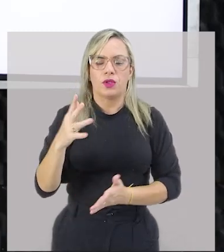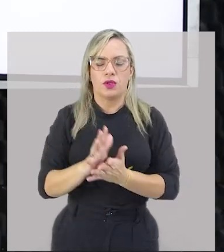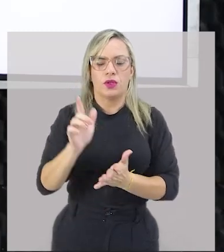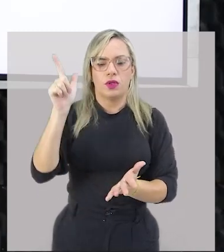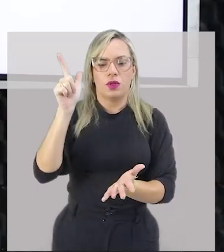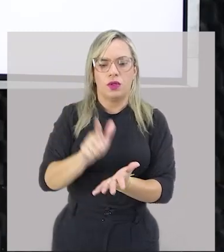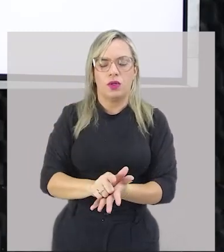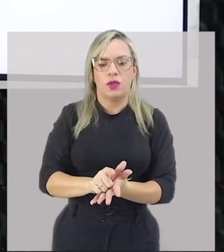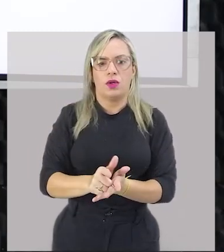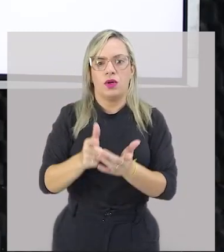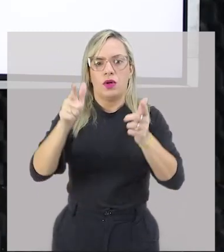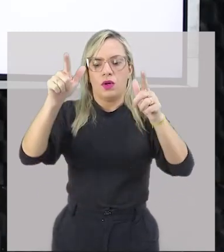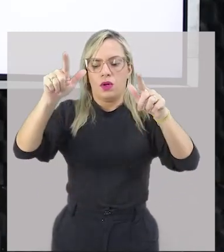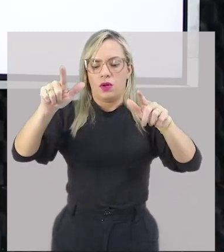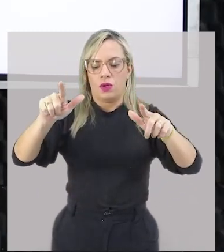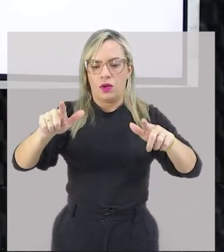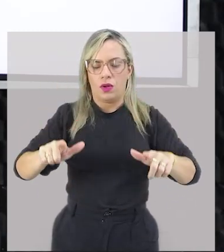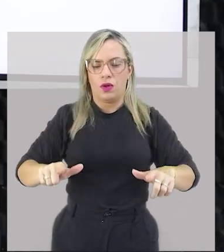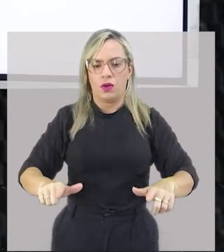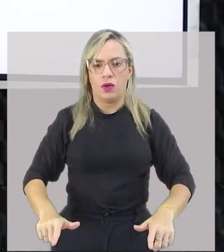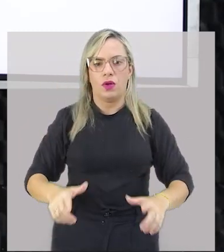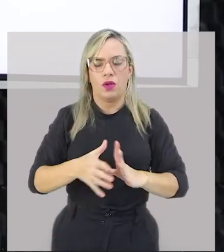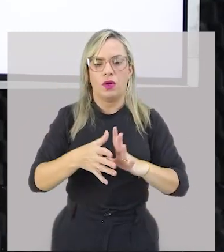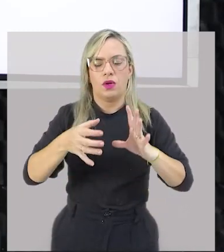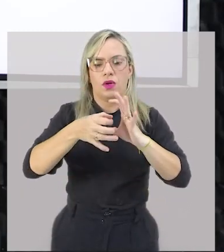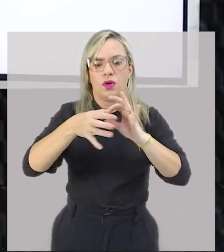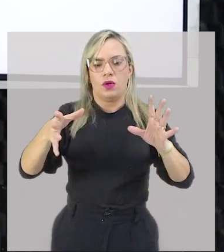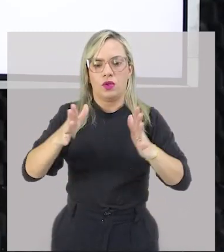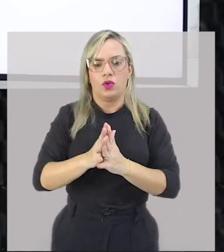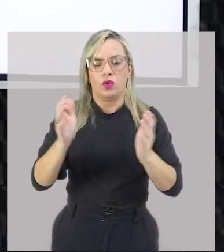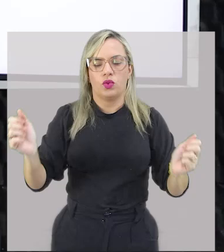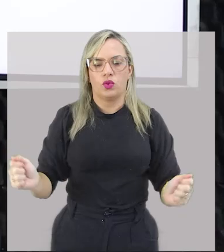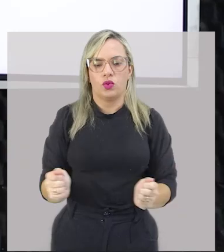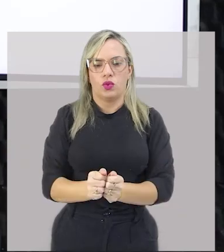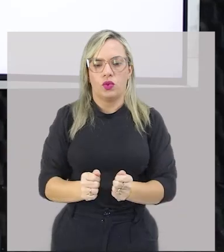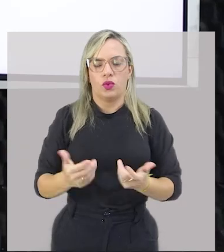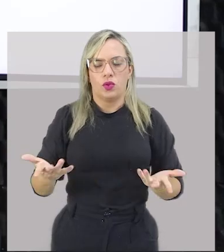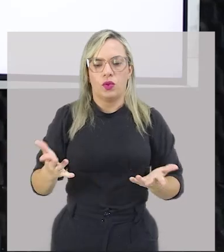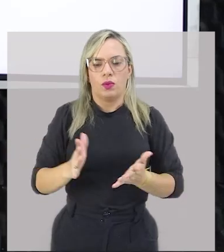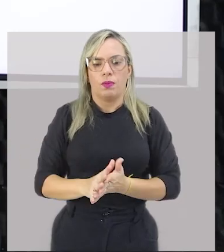se eu abandonar, como elas têm o mesmo peso, eles vão cair juntos.